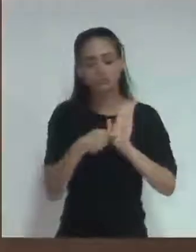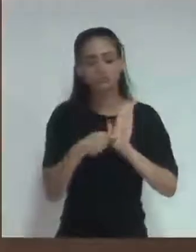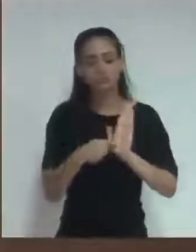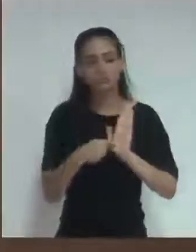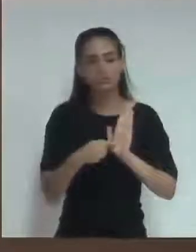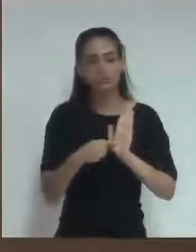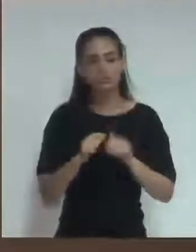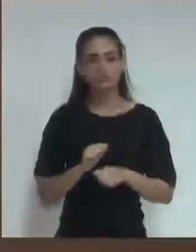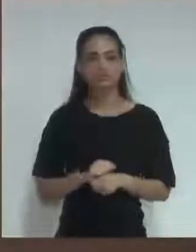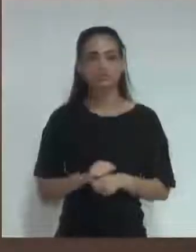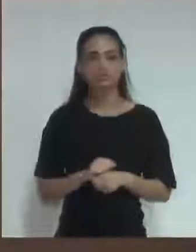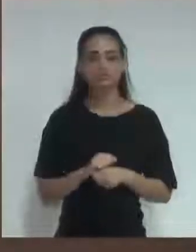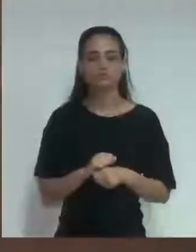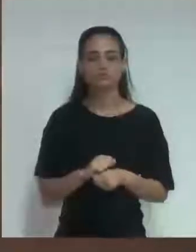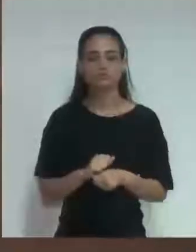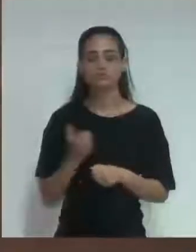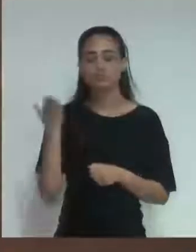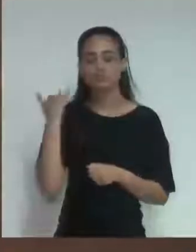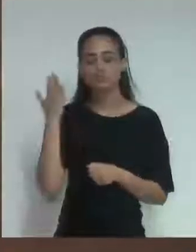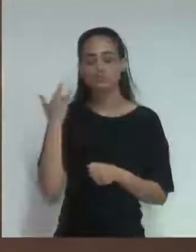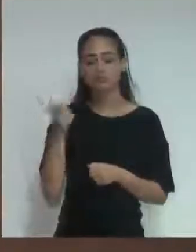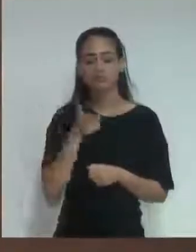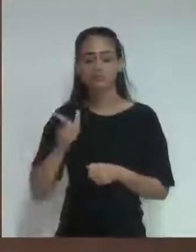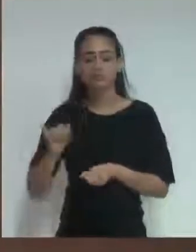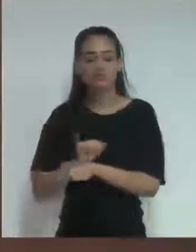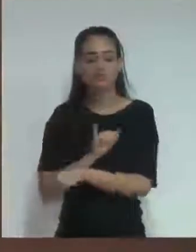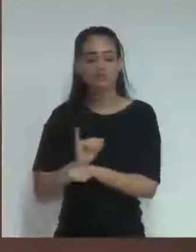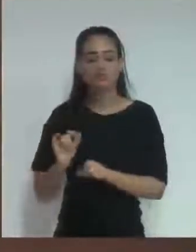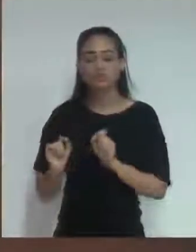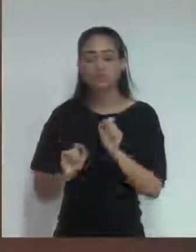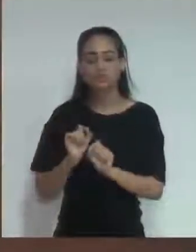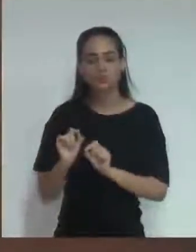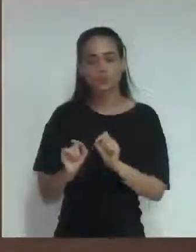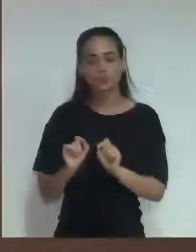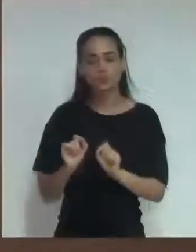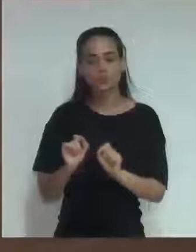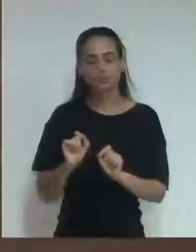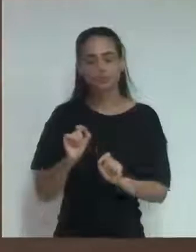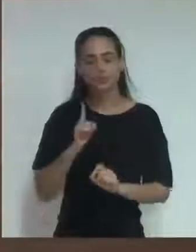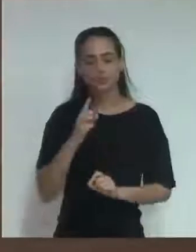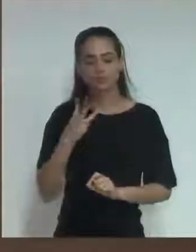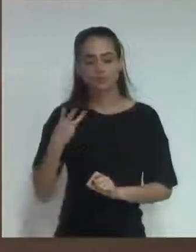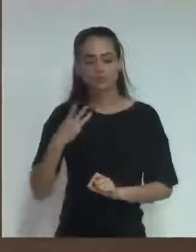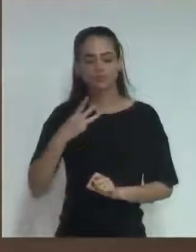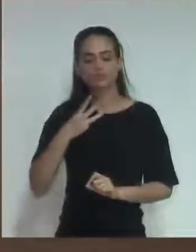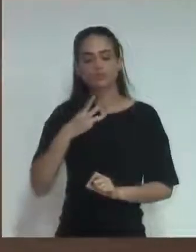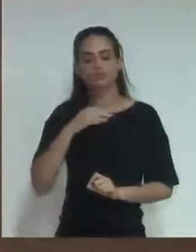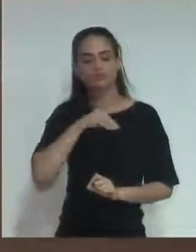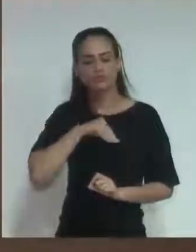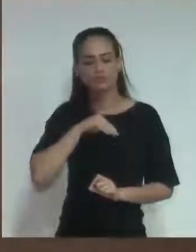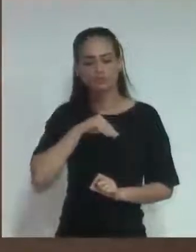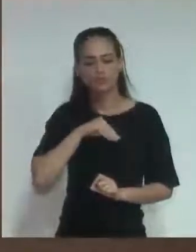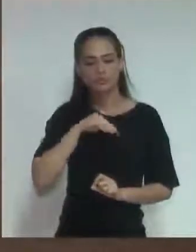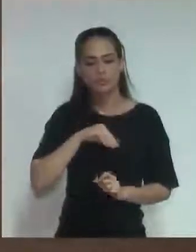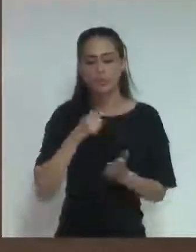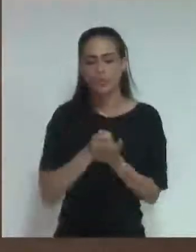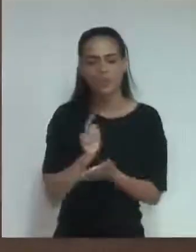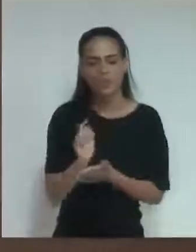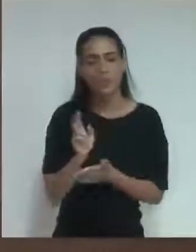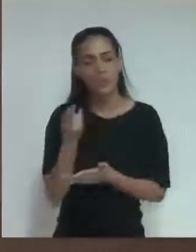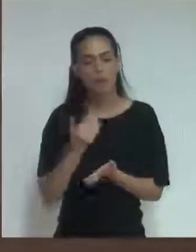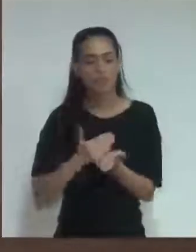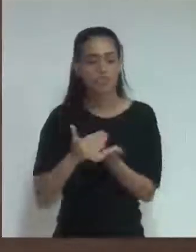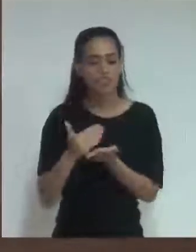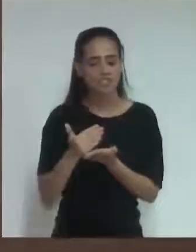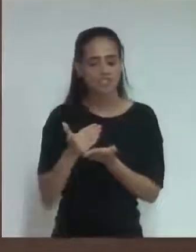era a outra opção naquele momento? Deixar de pagar 13º, parcelar? Poderia ser uma opção, mas era